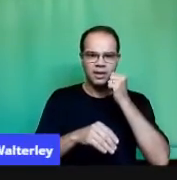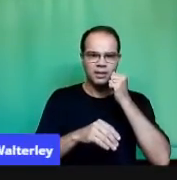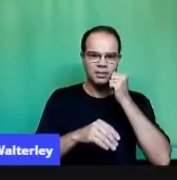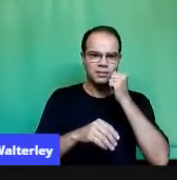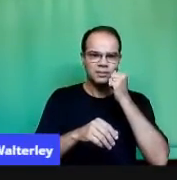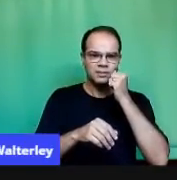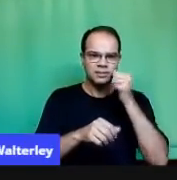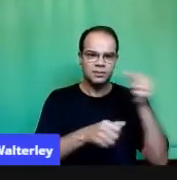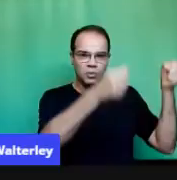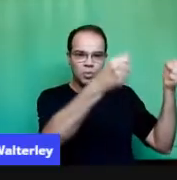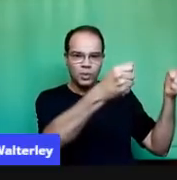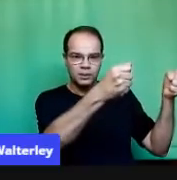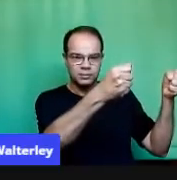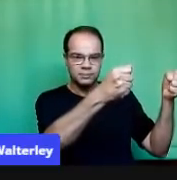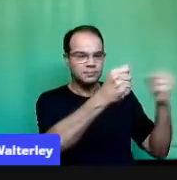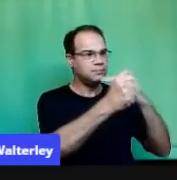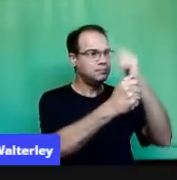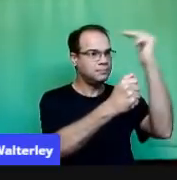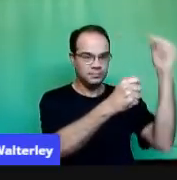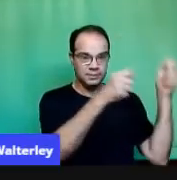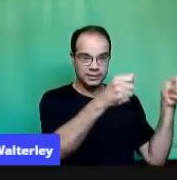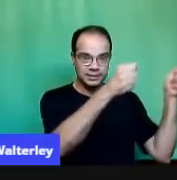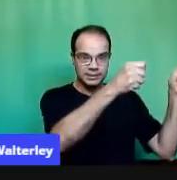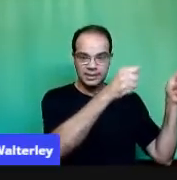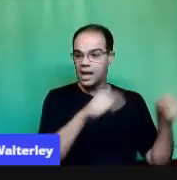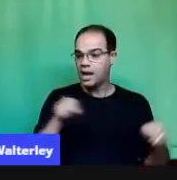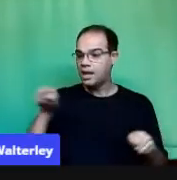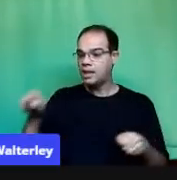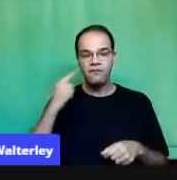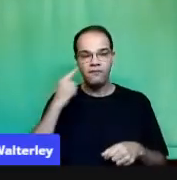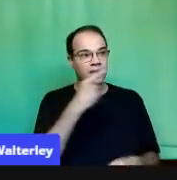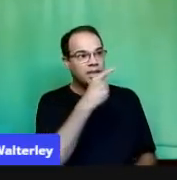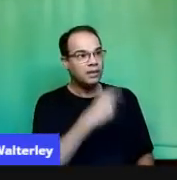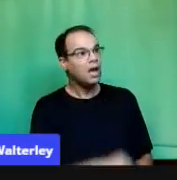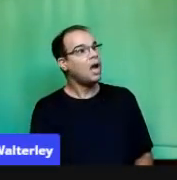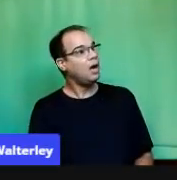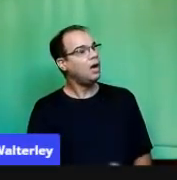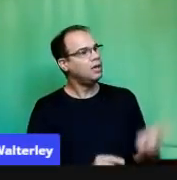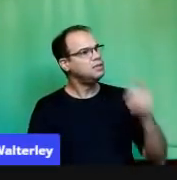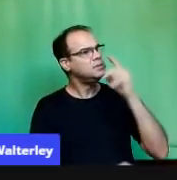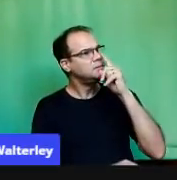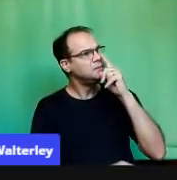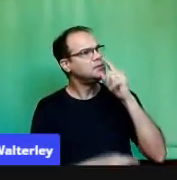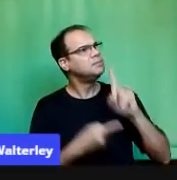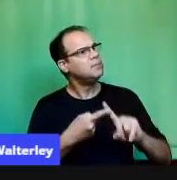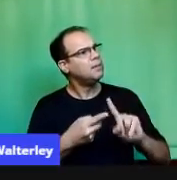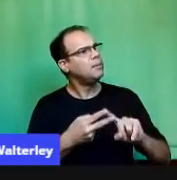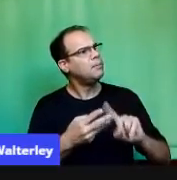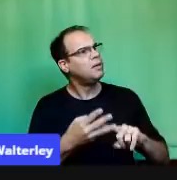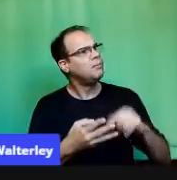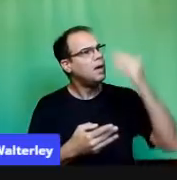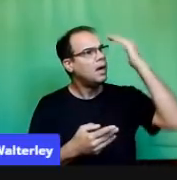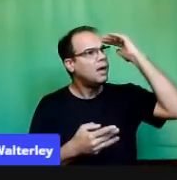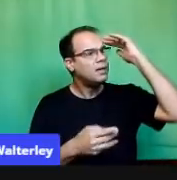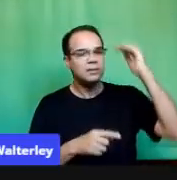essencial ao livre interpretação da pessoa,